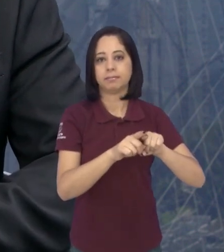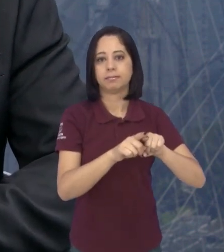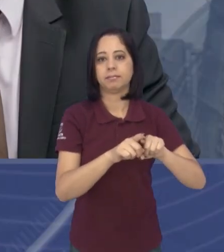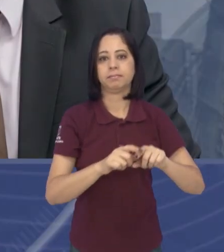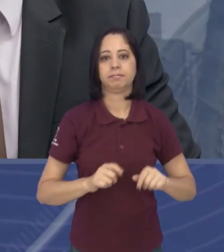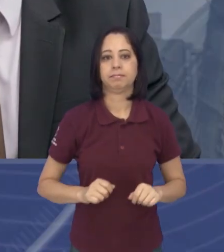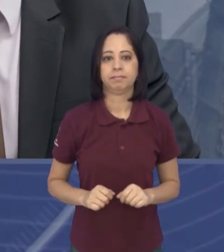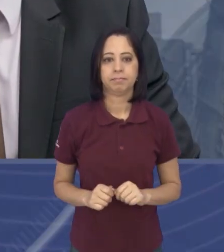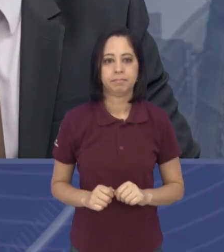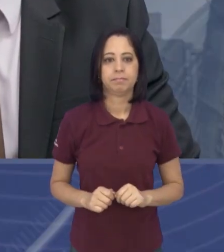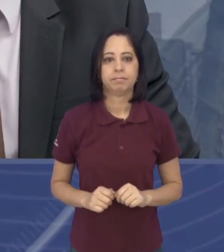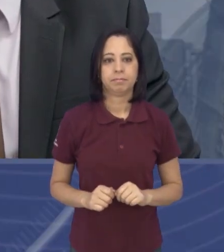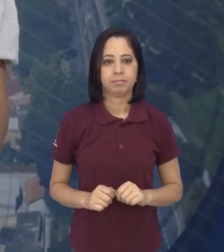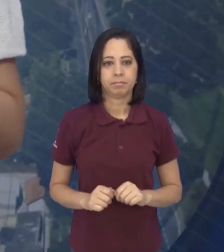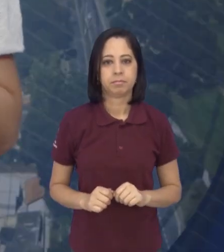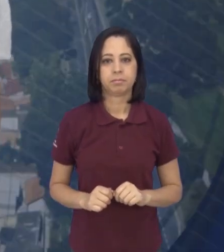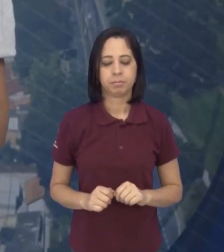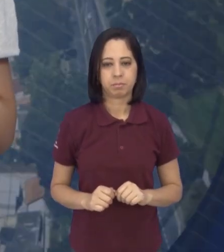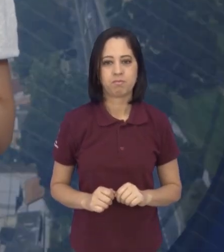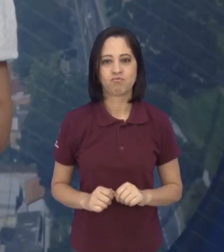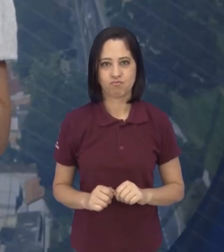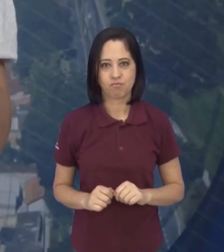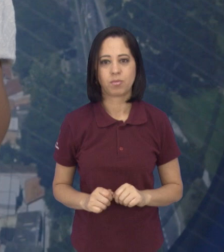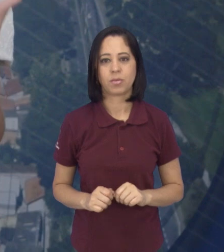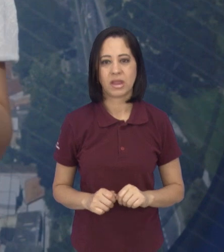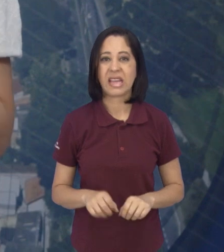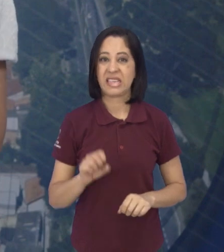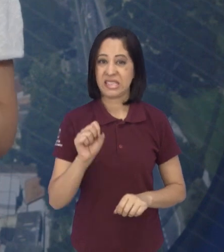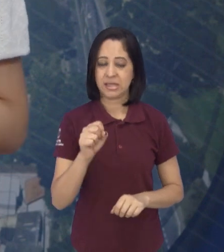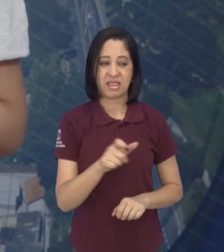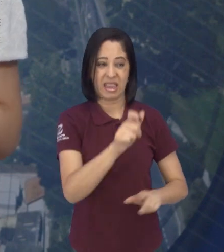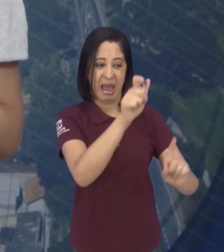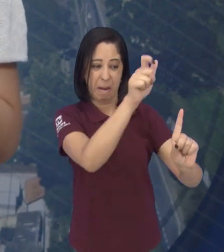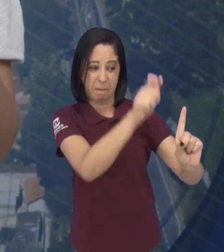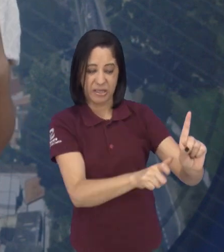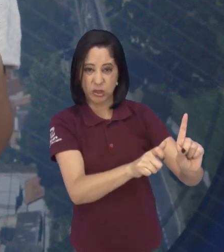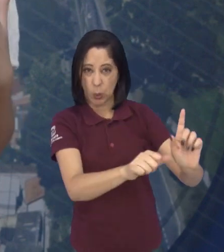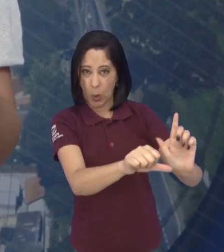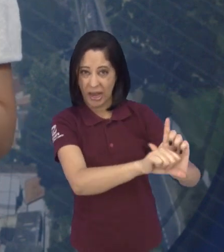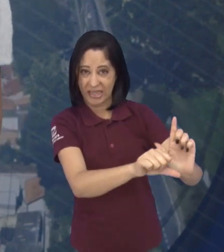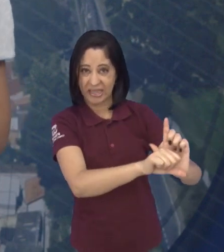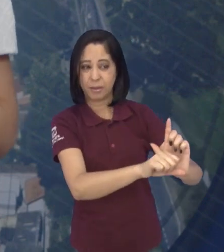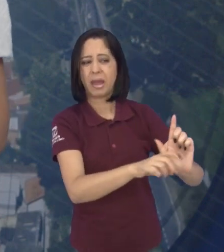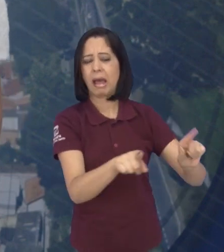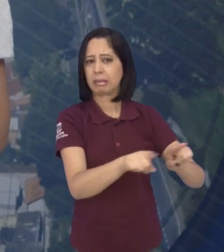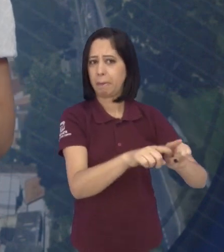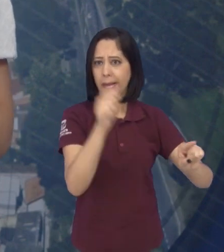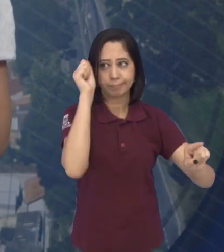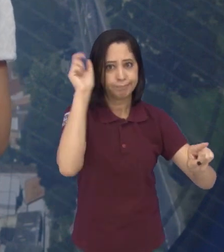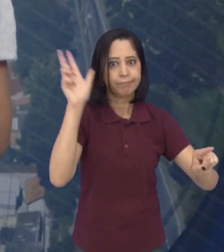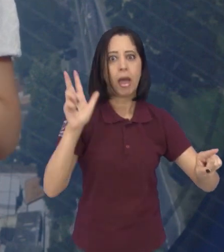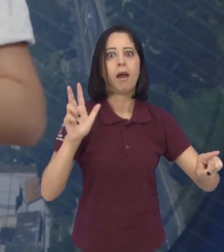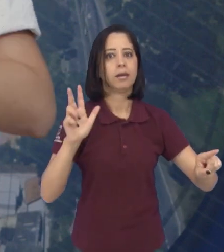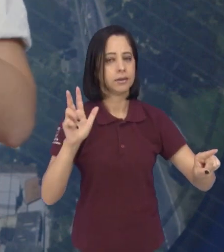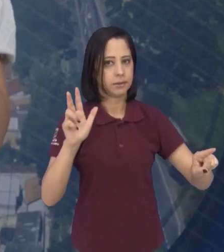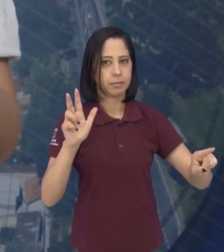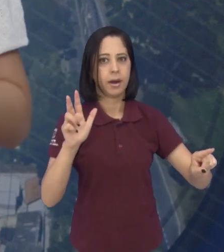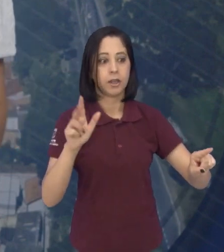crimes. Uhum. E eles estão, né, os criminosos estão cada vez mais avançados, é o que você disse,